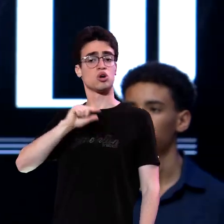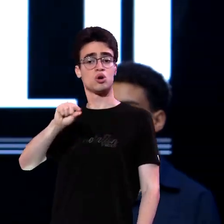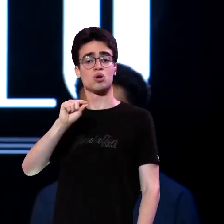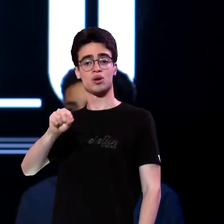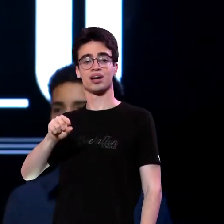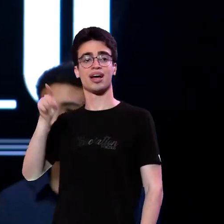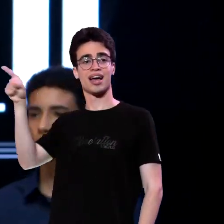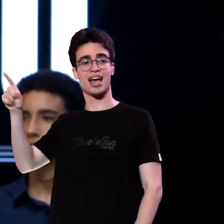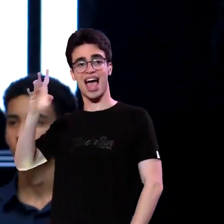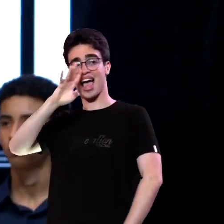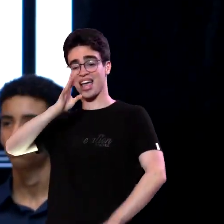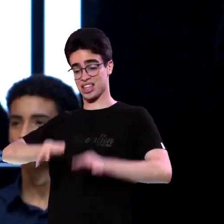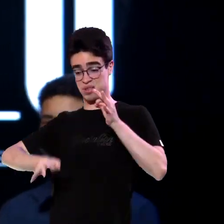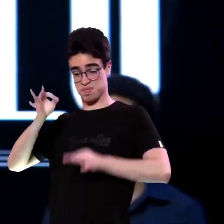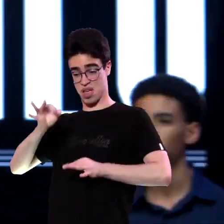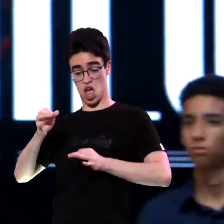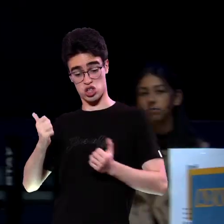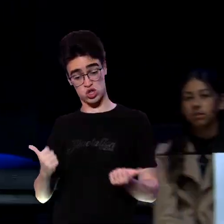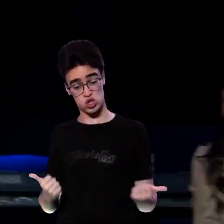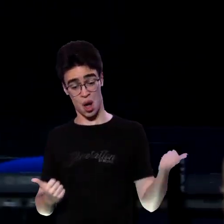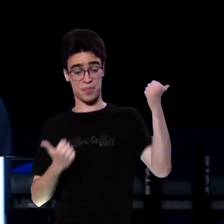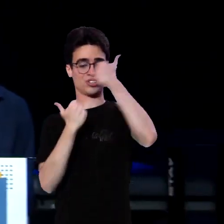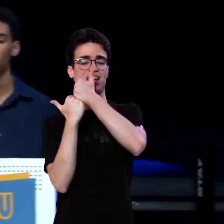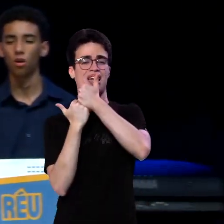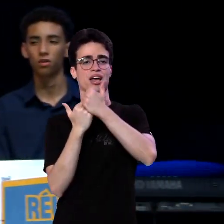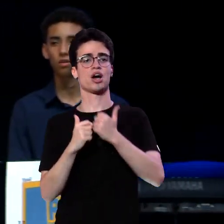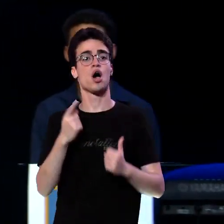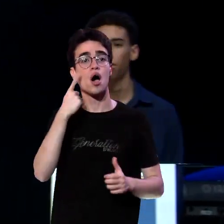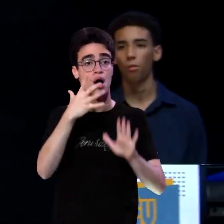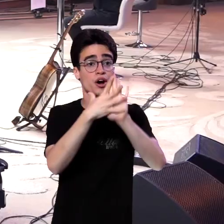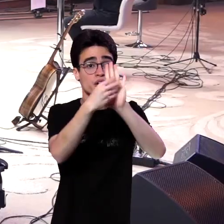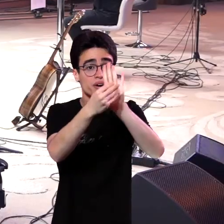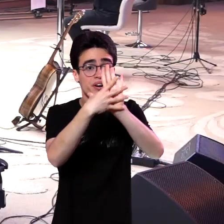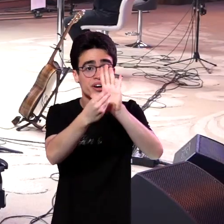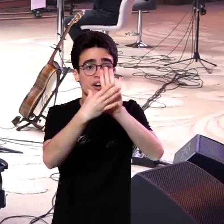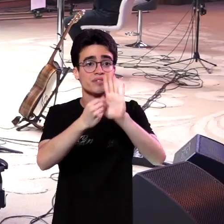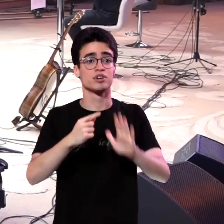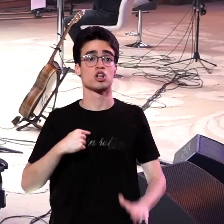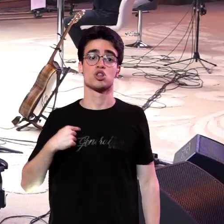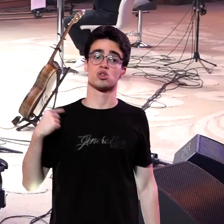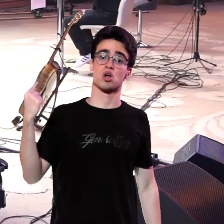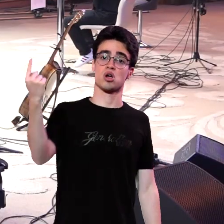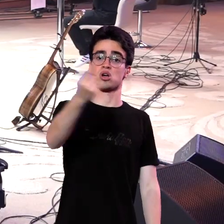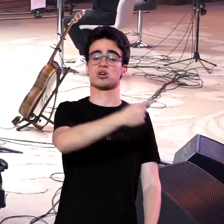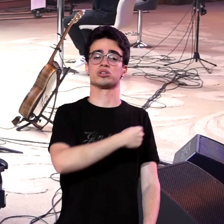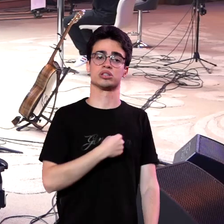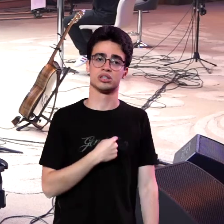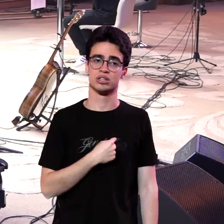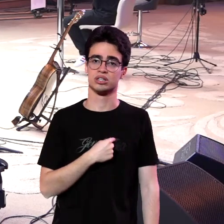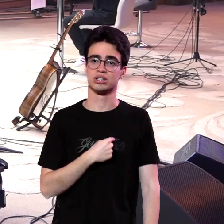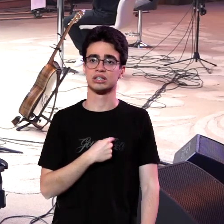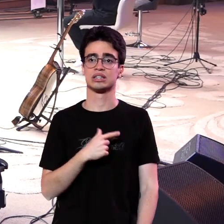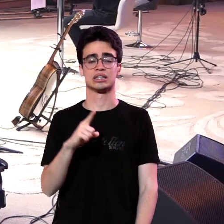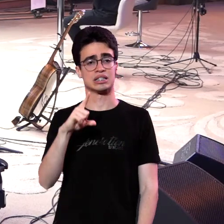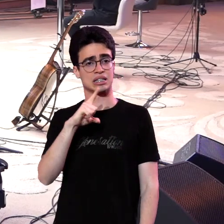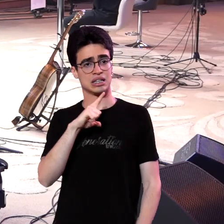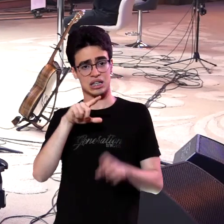no tribunal. Repete assim comigo, nós, mais alto, nós